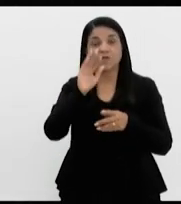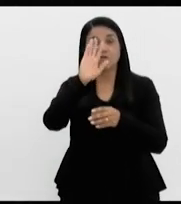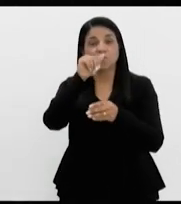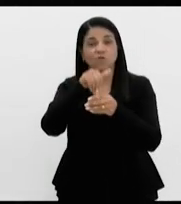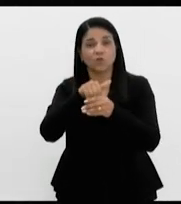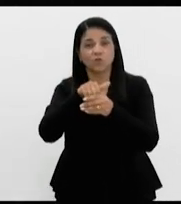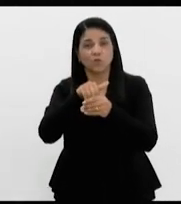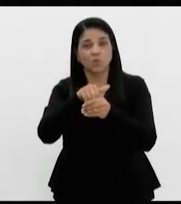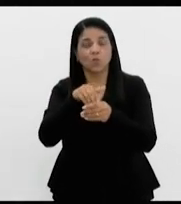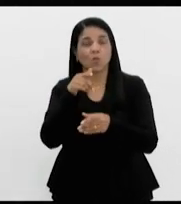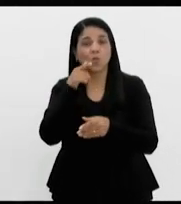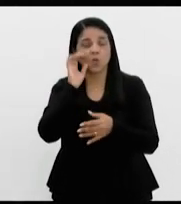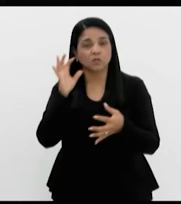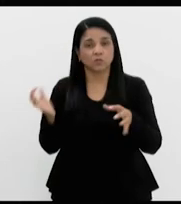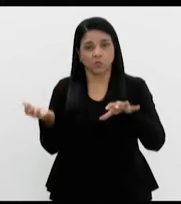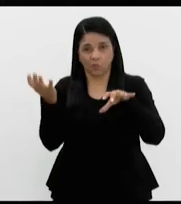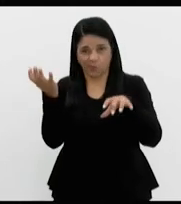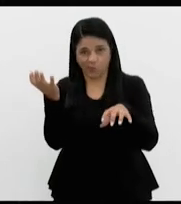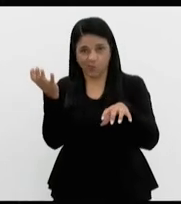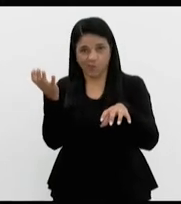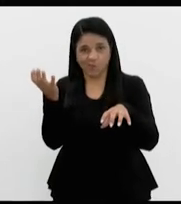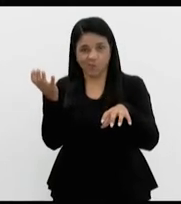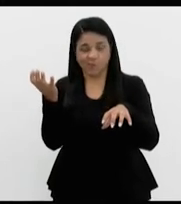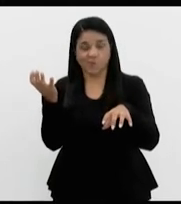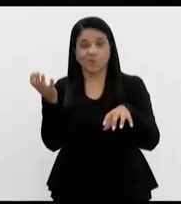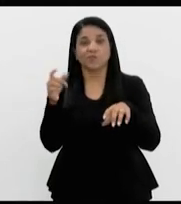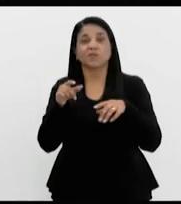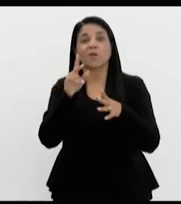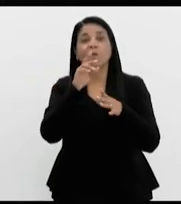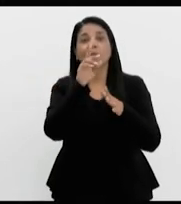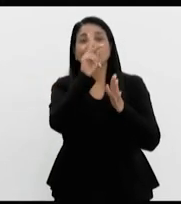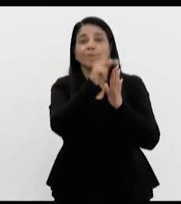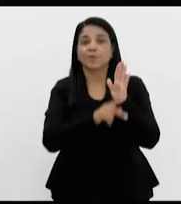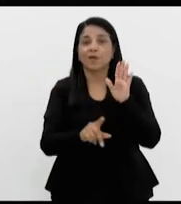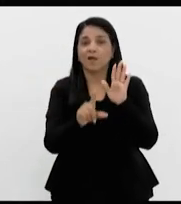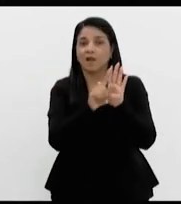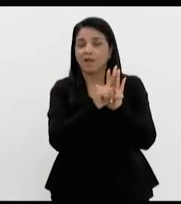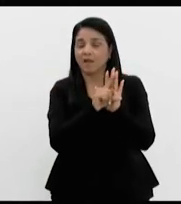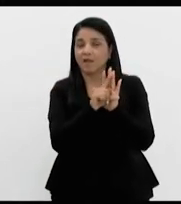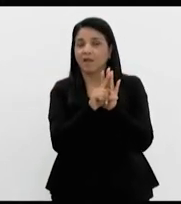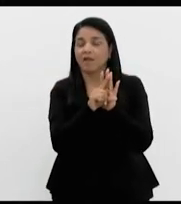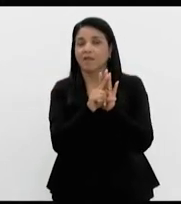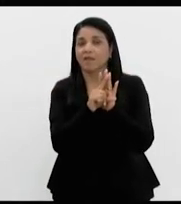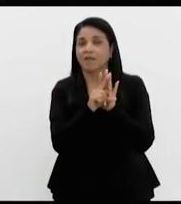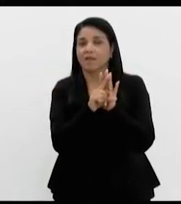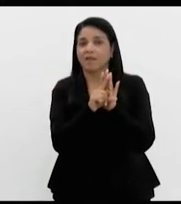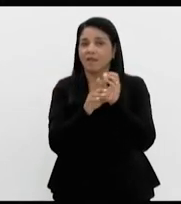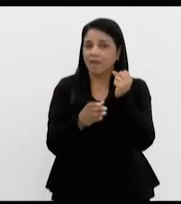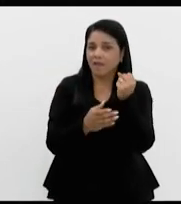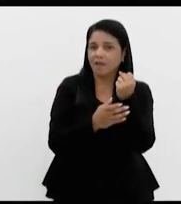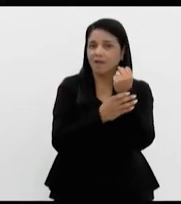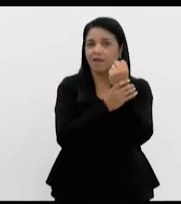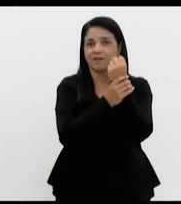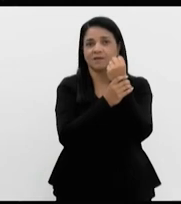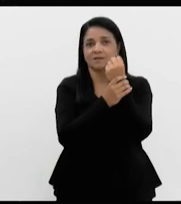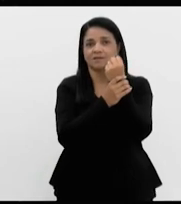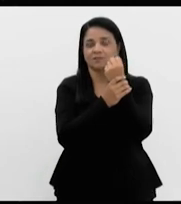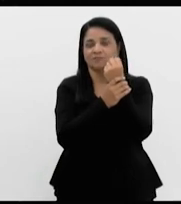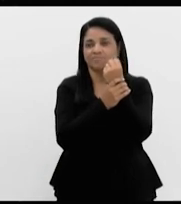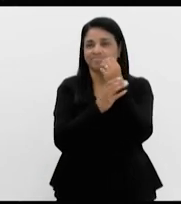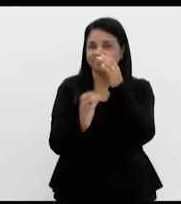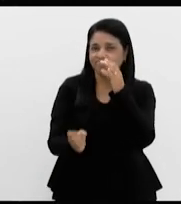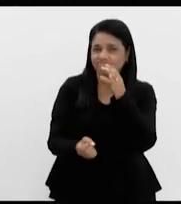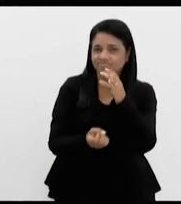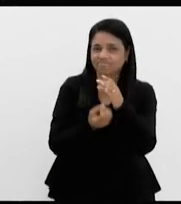votado ontem no Congresso Nacional o projeto de lei que garante a implementação